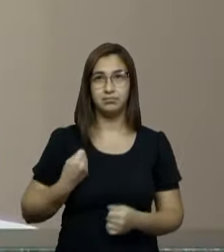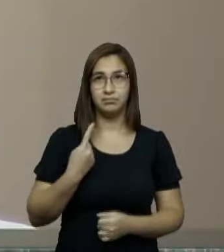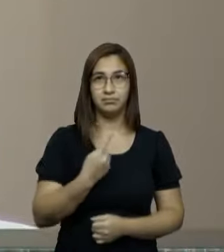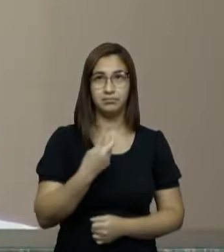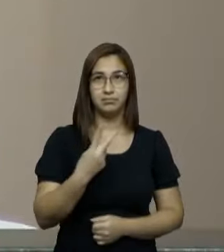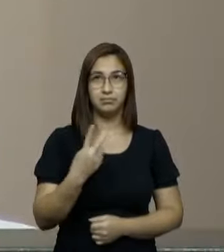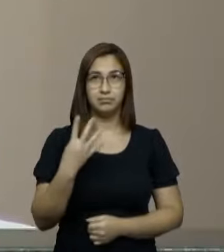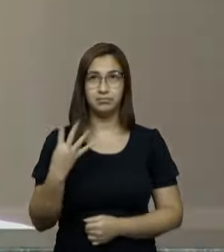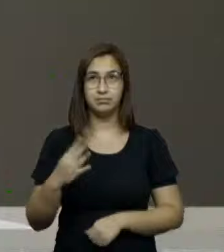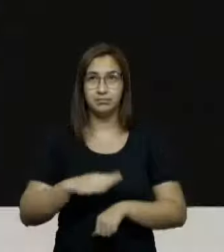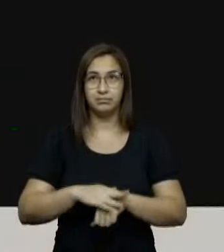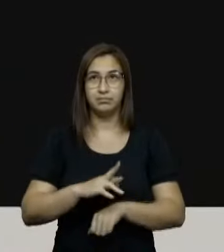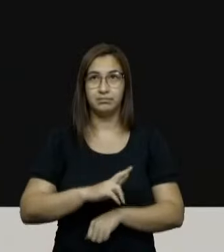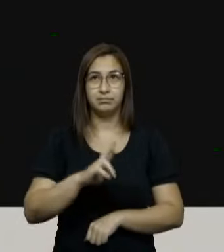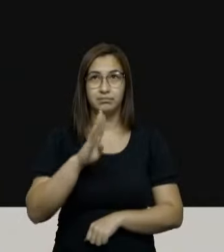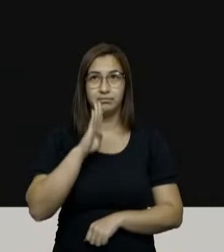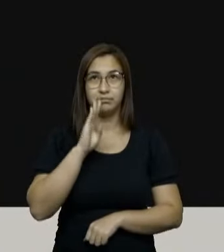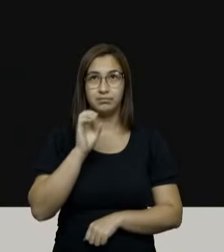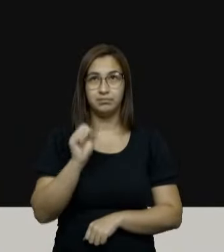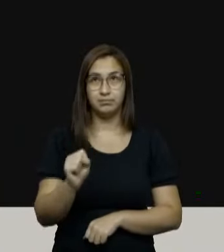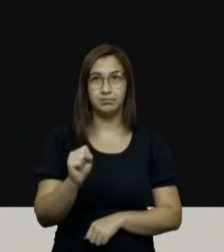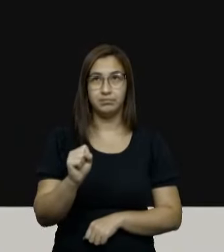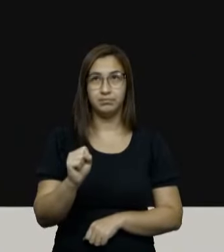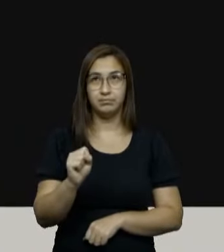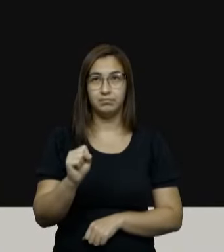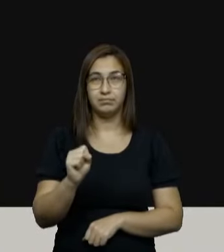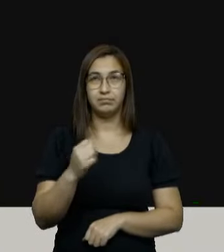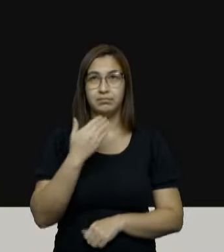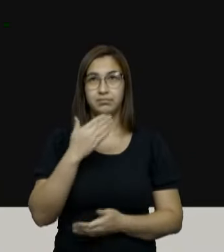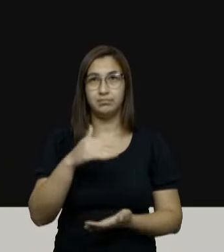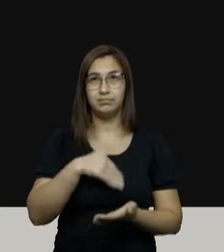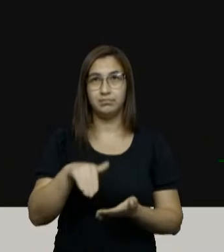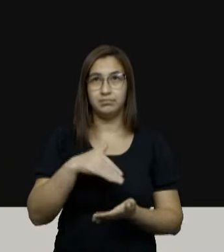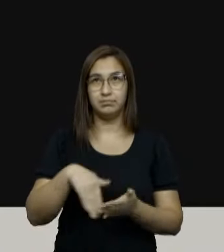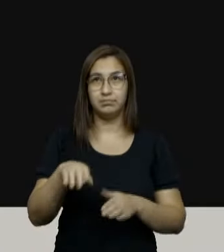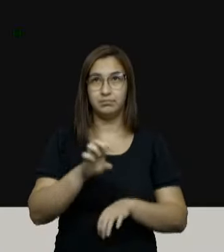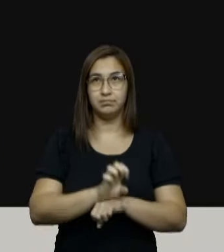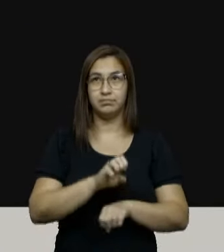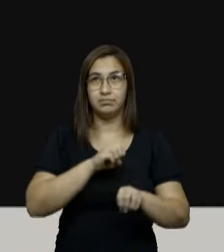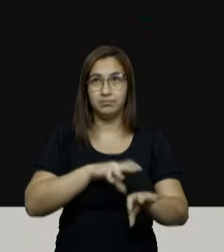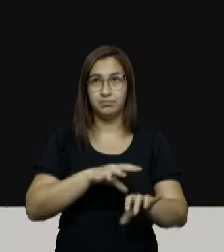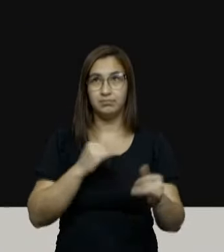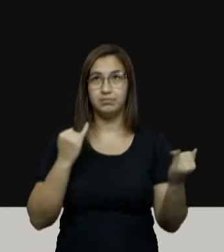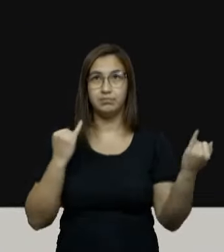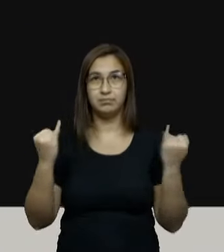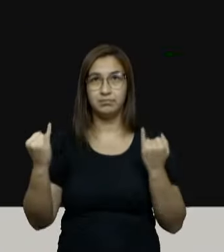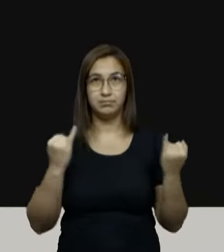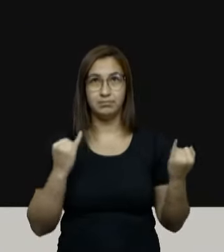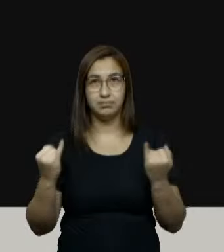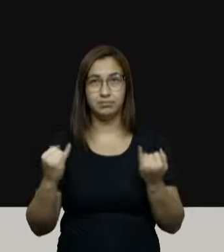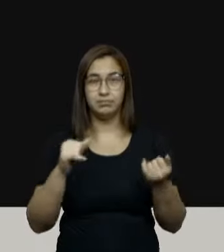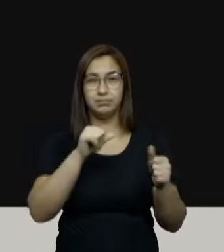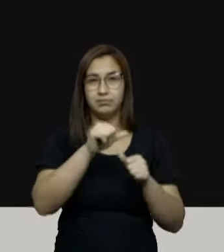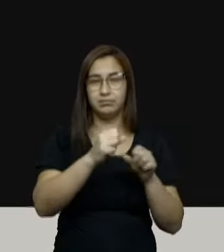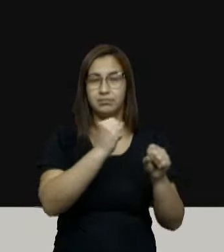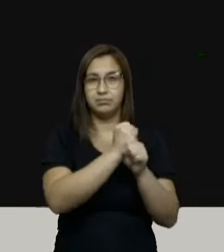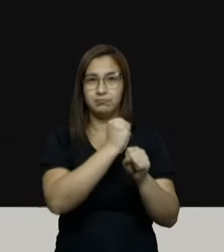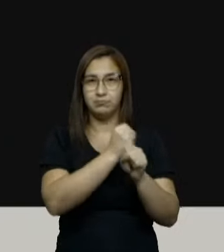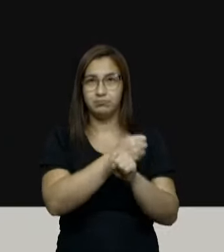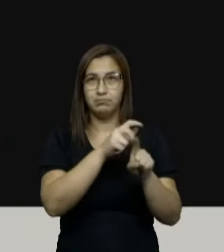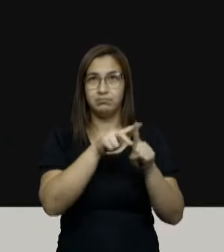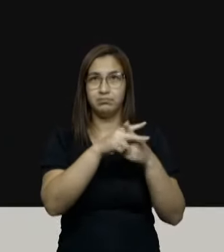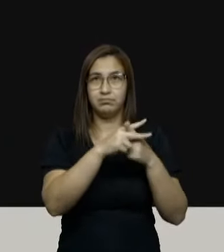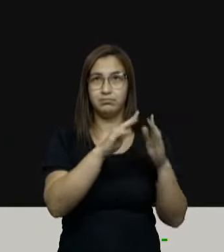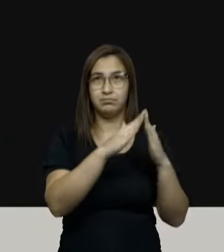124, autor, deputado Bruno Souza, solicitando ao secretário de Estado da Educação informações acerca